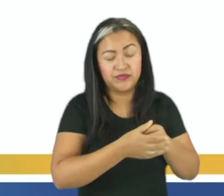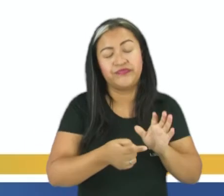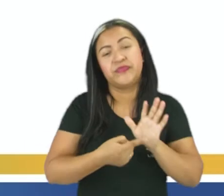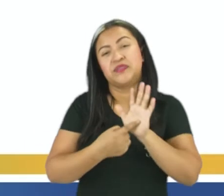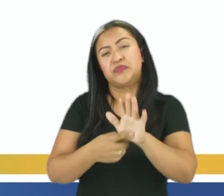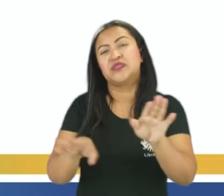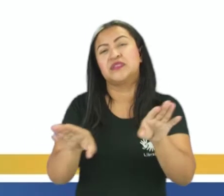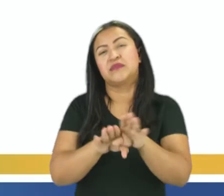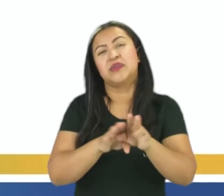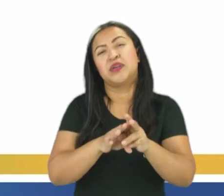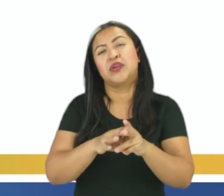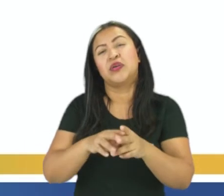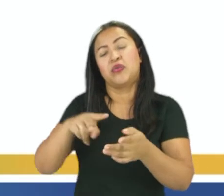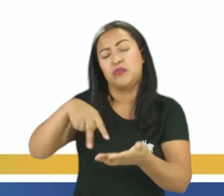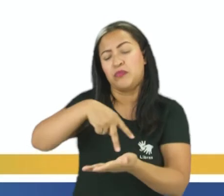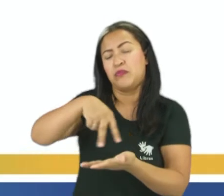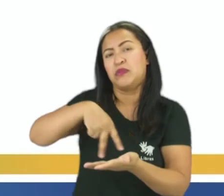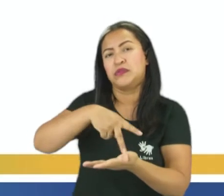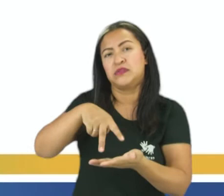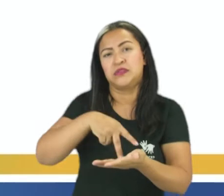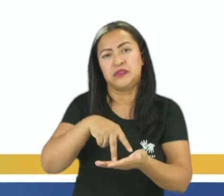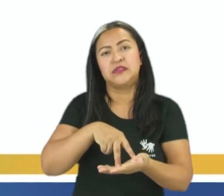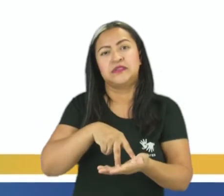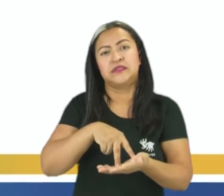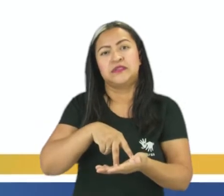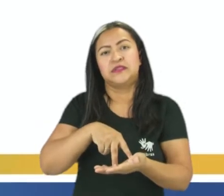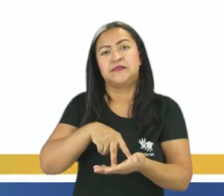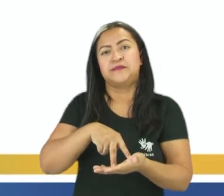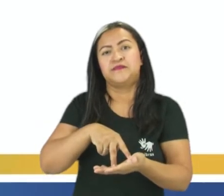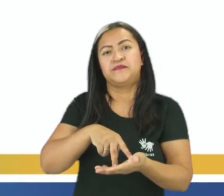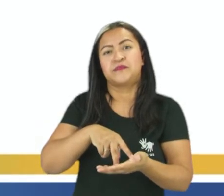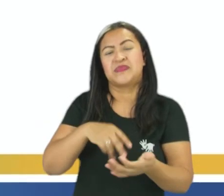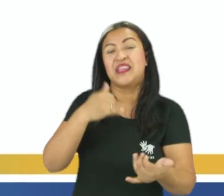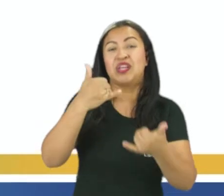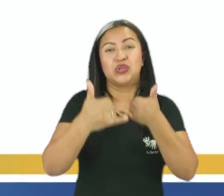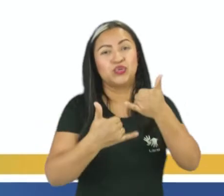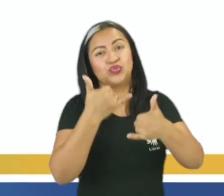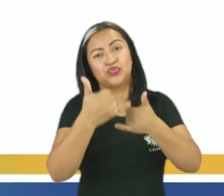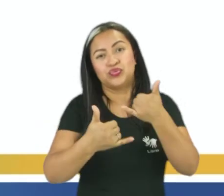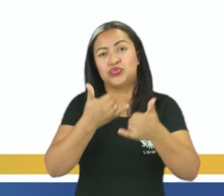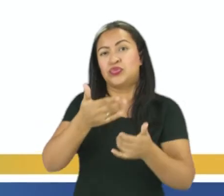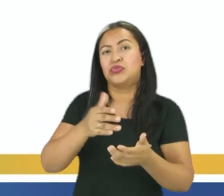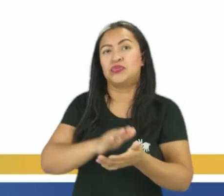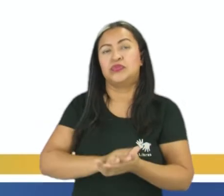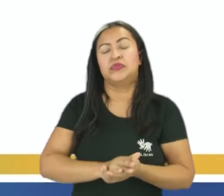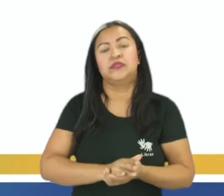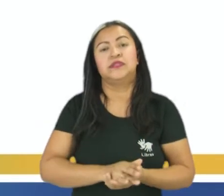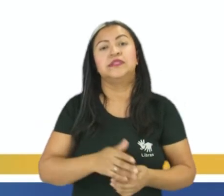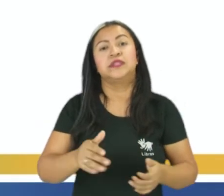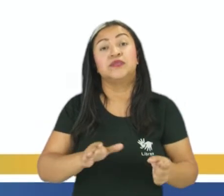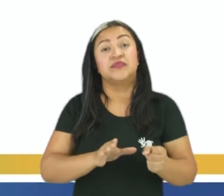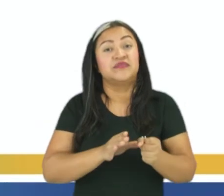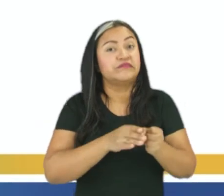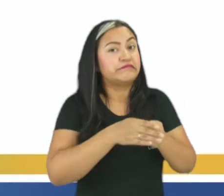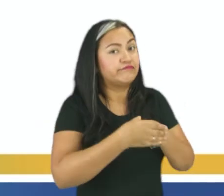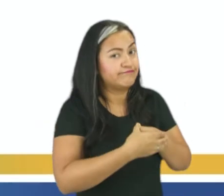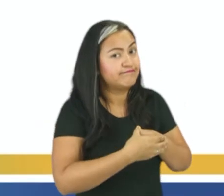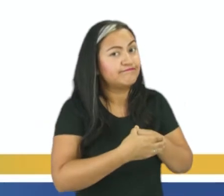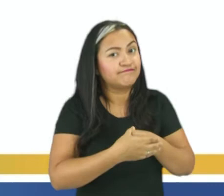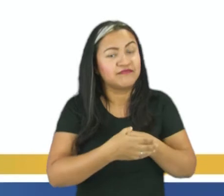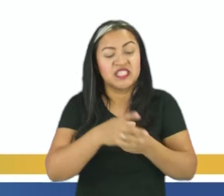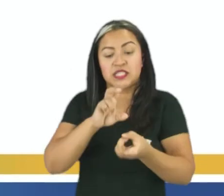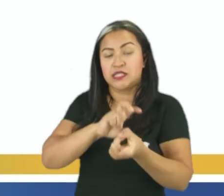capoeira como uma dança, mas ao mesmo tempo essa luta, né, então eles acabam também aí disfarçando um pouco essa característica da